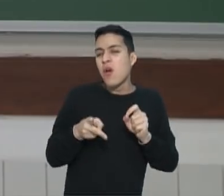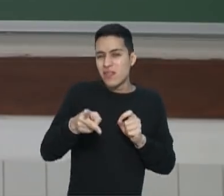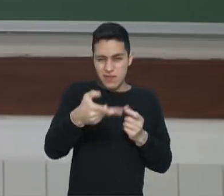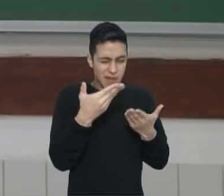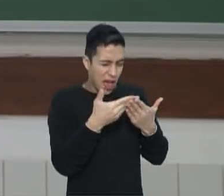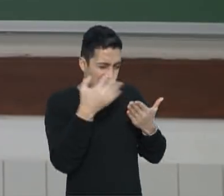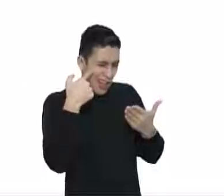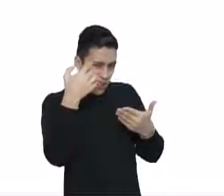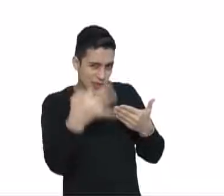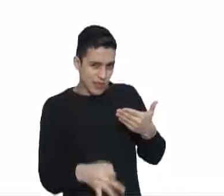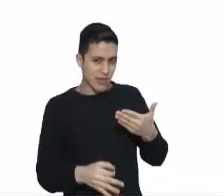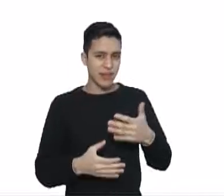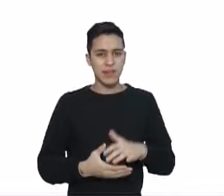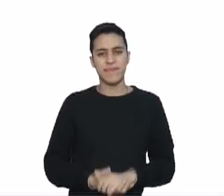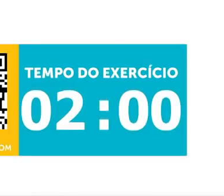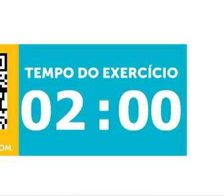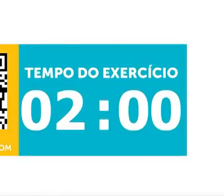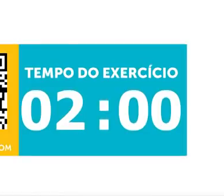a correção.